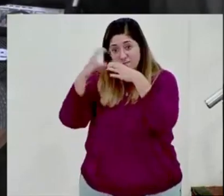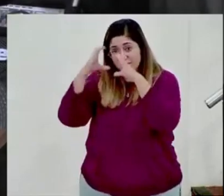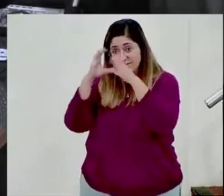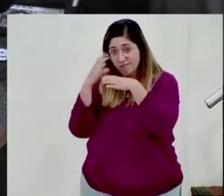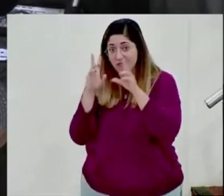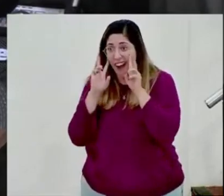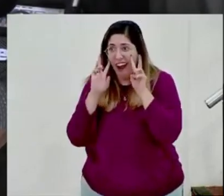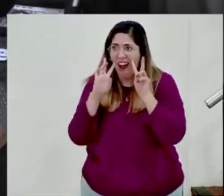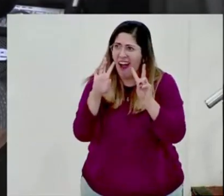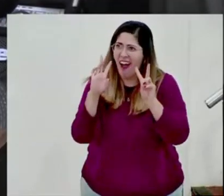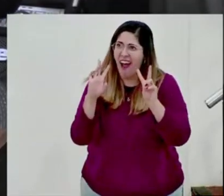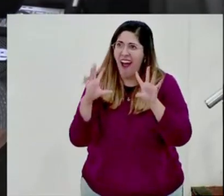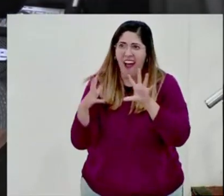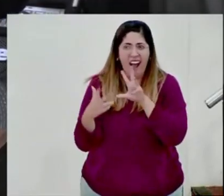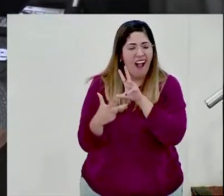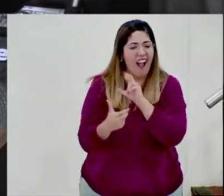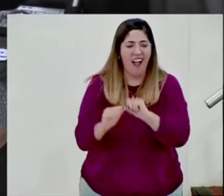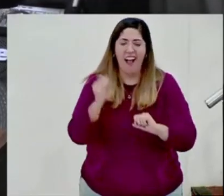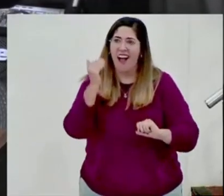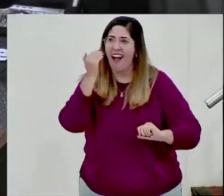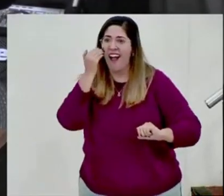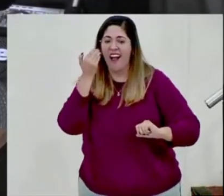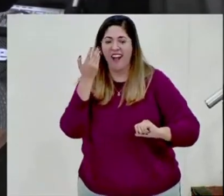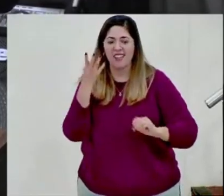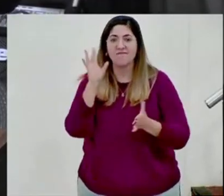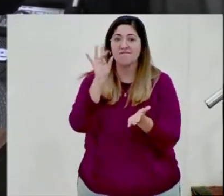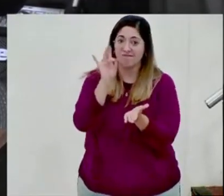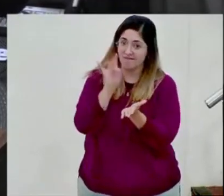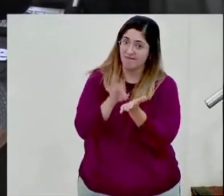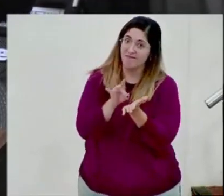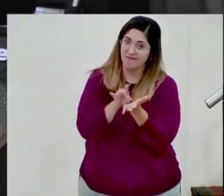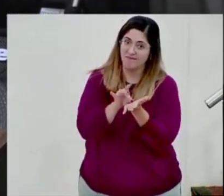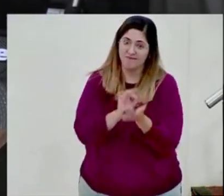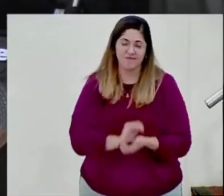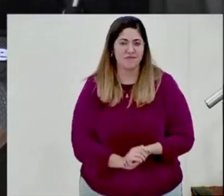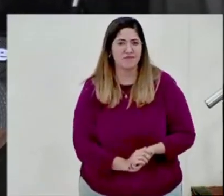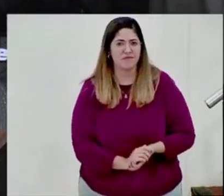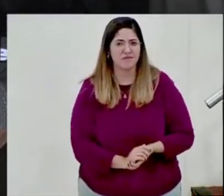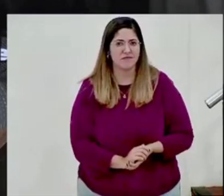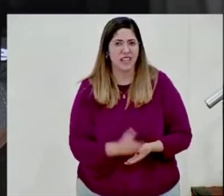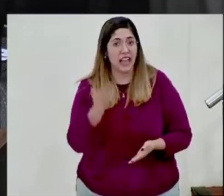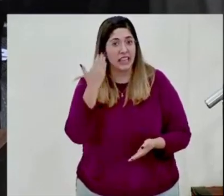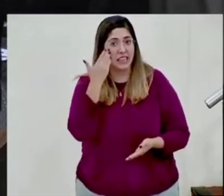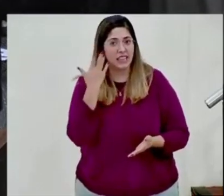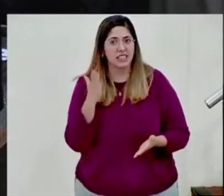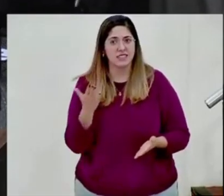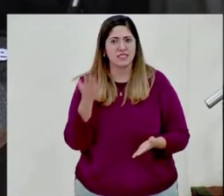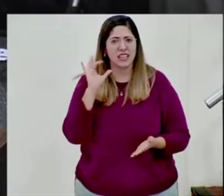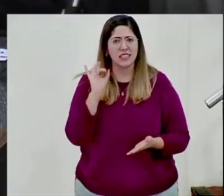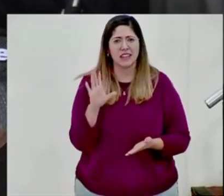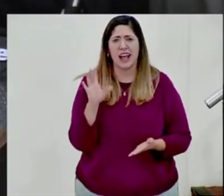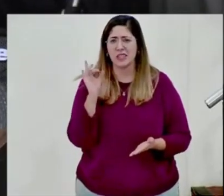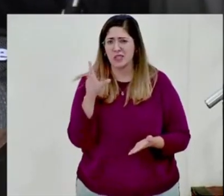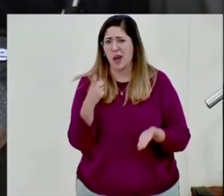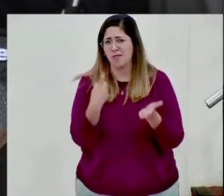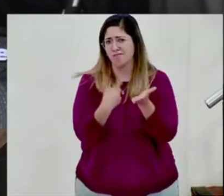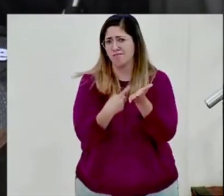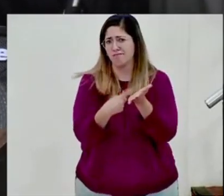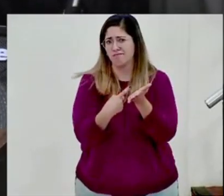que é dada a você com a verdade. Você concorda comigo que já não dá mais para confiar nas notícias hoje em